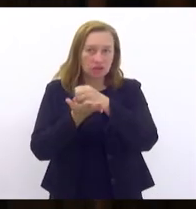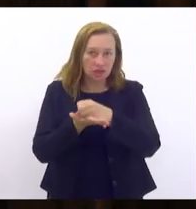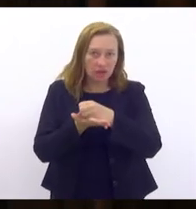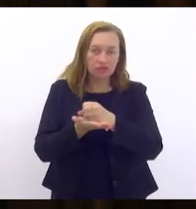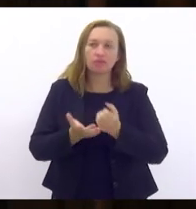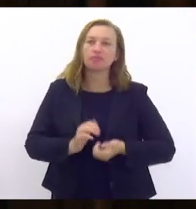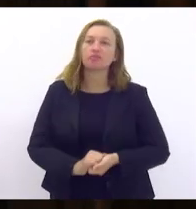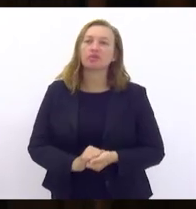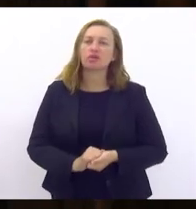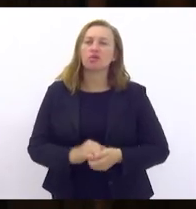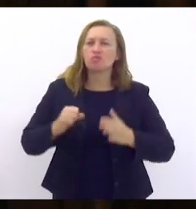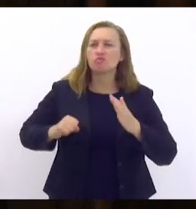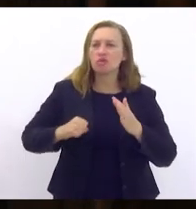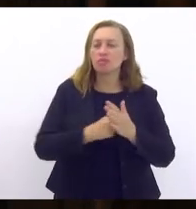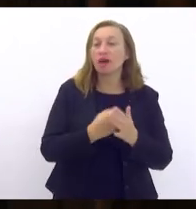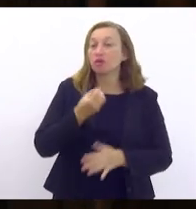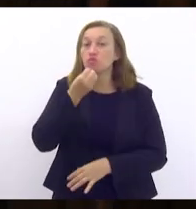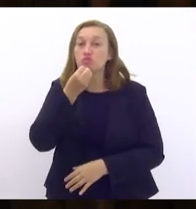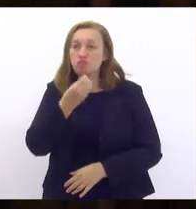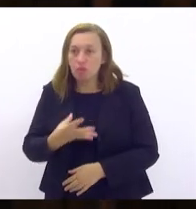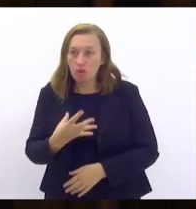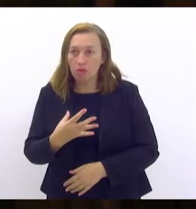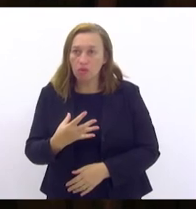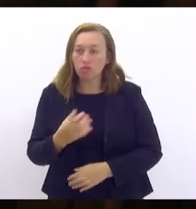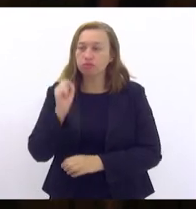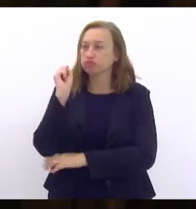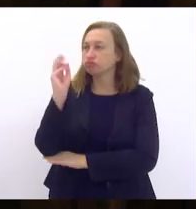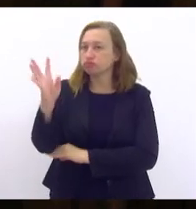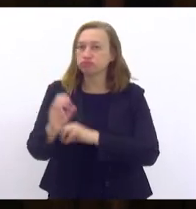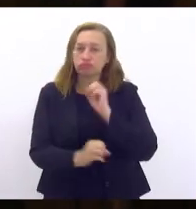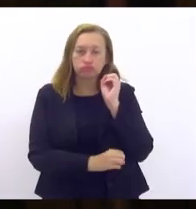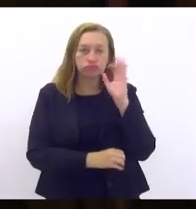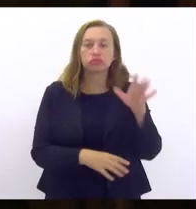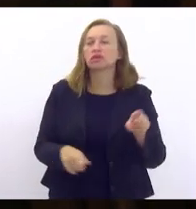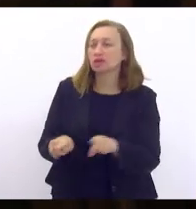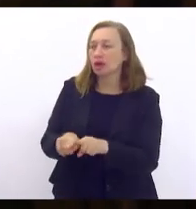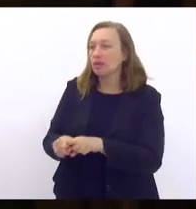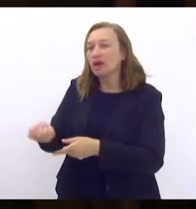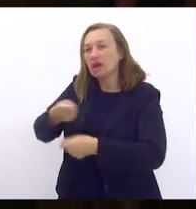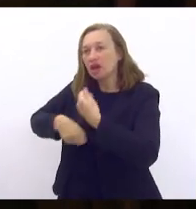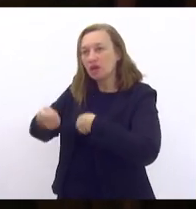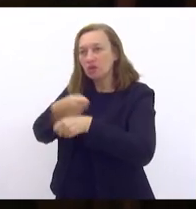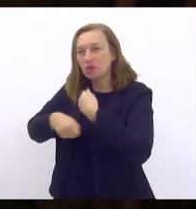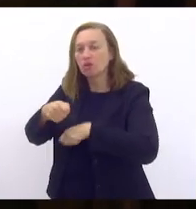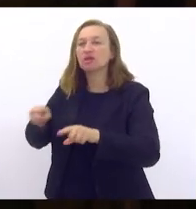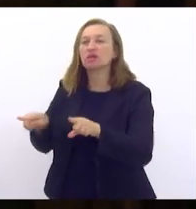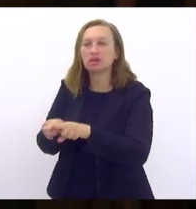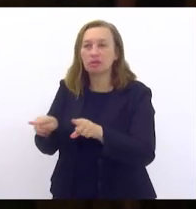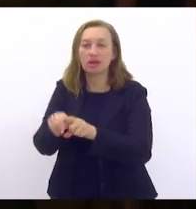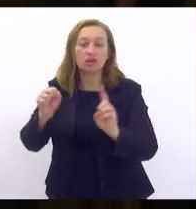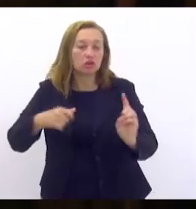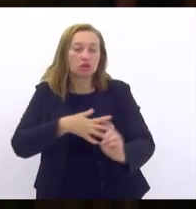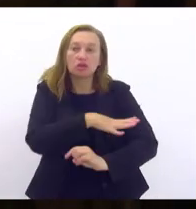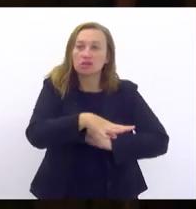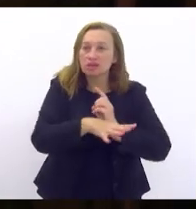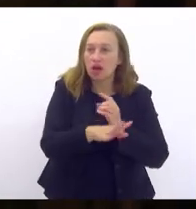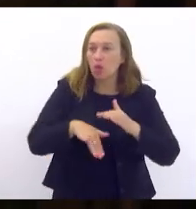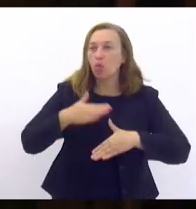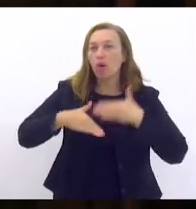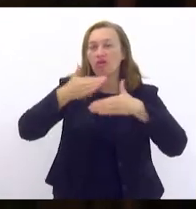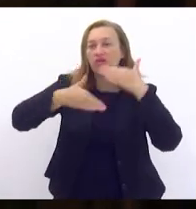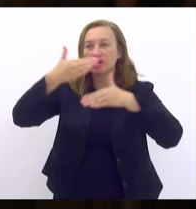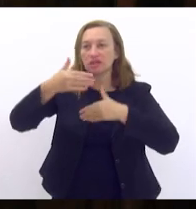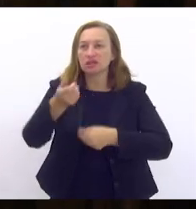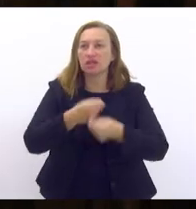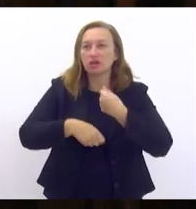sustentável com impacto positivo tanto ambiental como econômico e também o impacto social né o avanço da